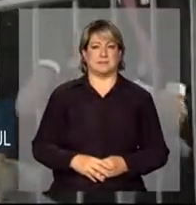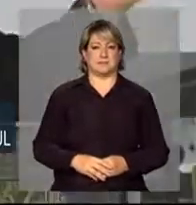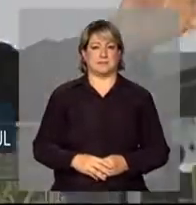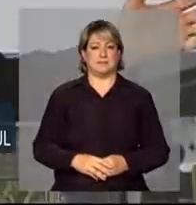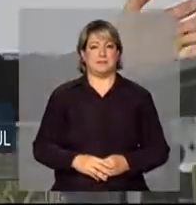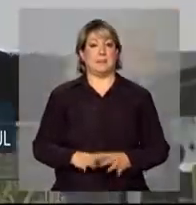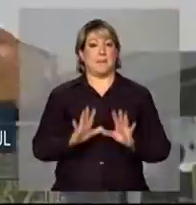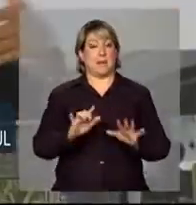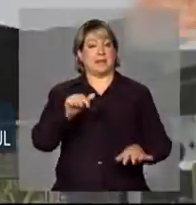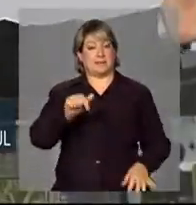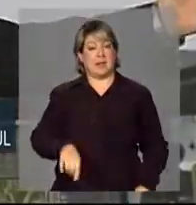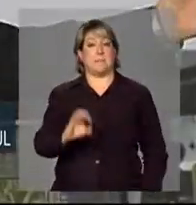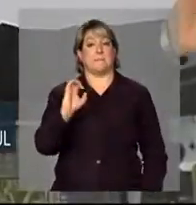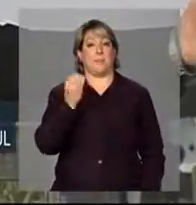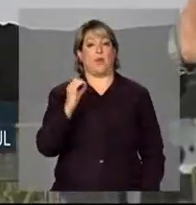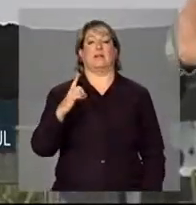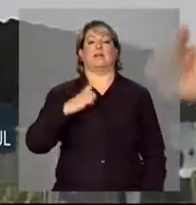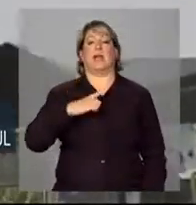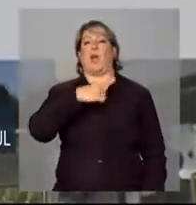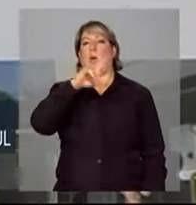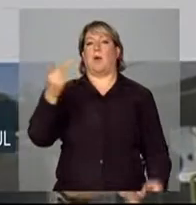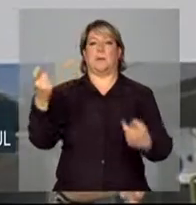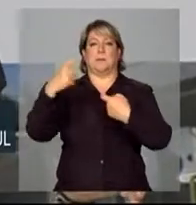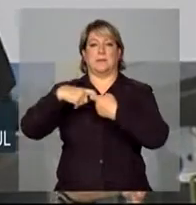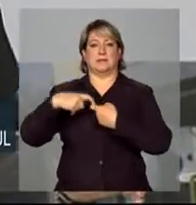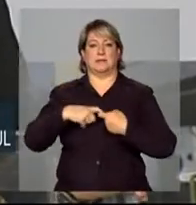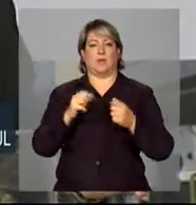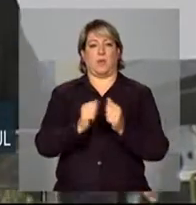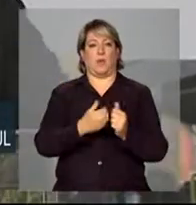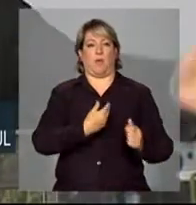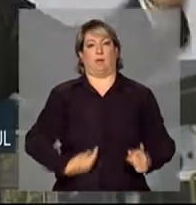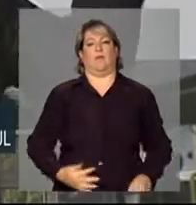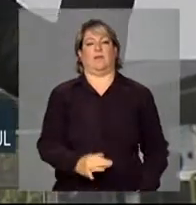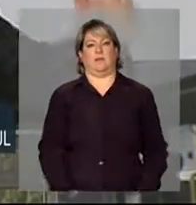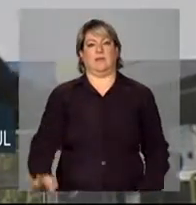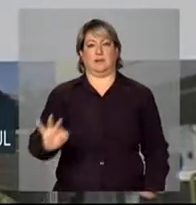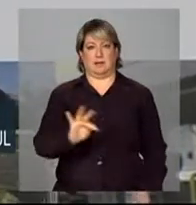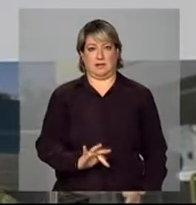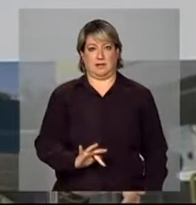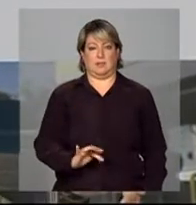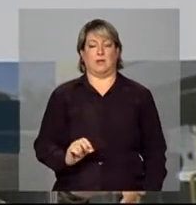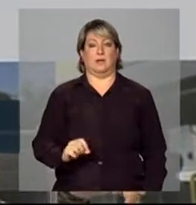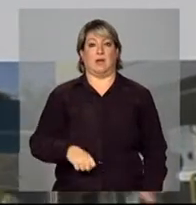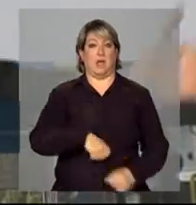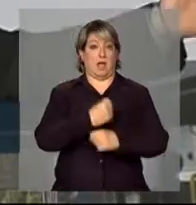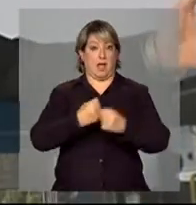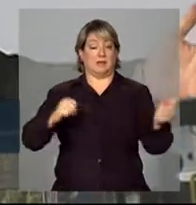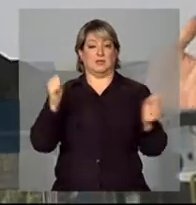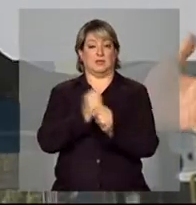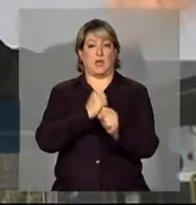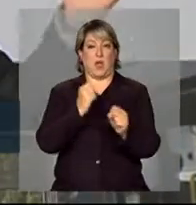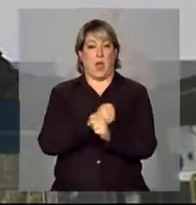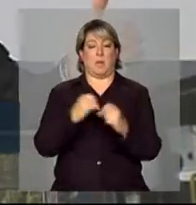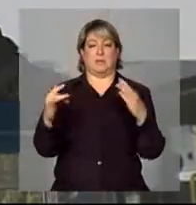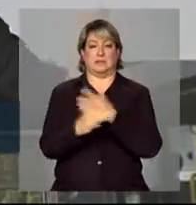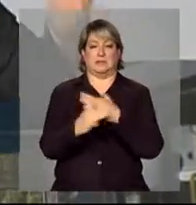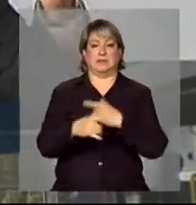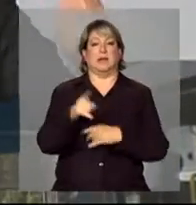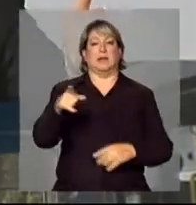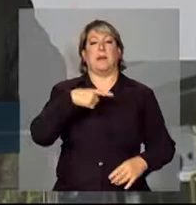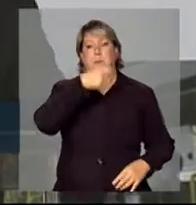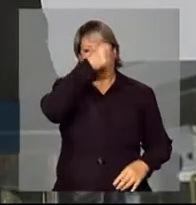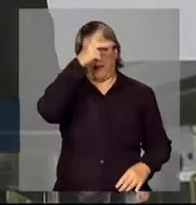Mas Porto Alegre tem outras parcerias com o governo federal, em grandes obras de mobilidade urbana, e o prefeito Fortunati sabe também